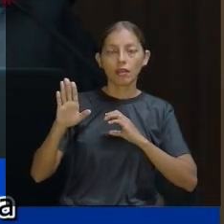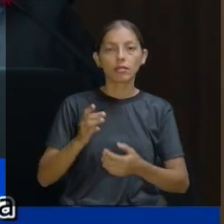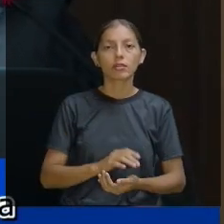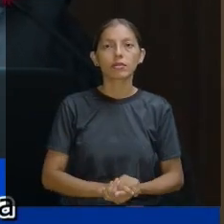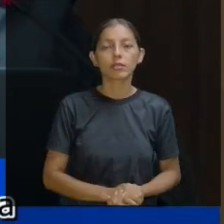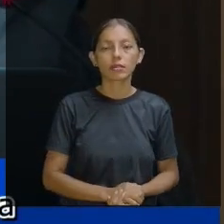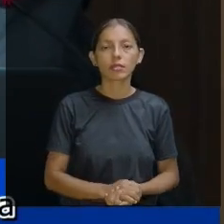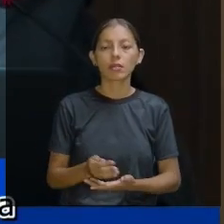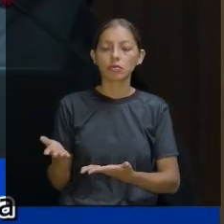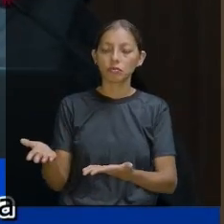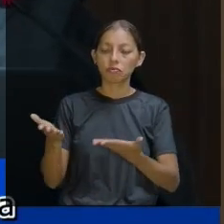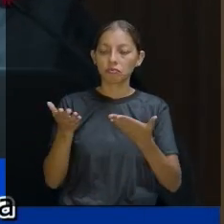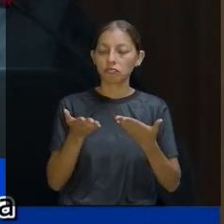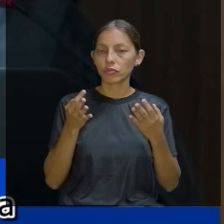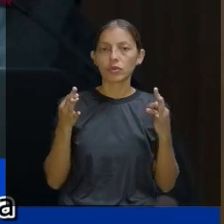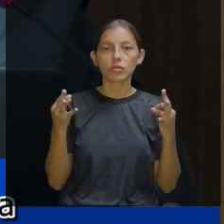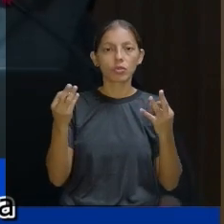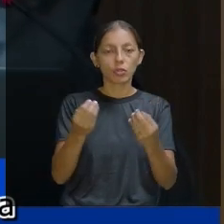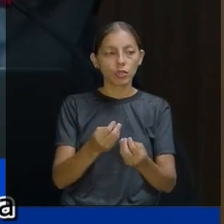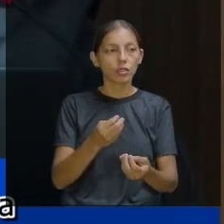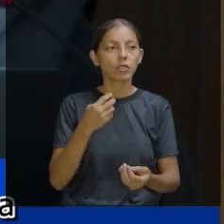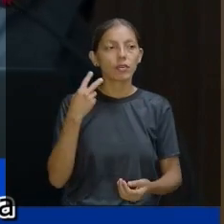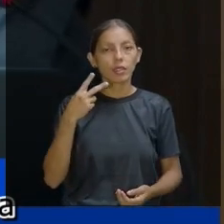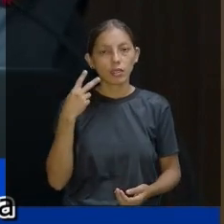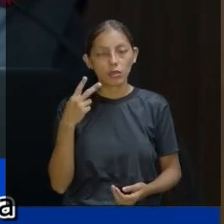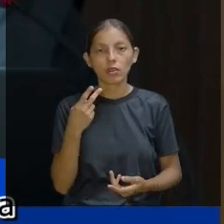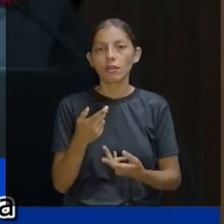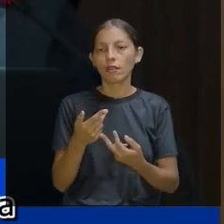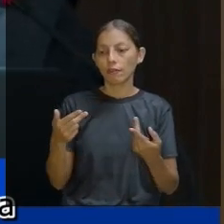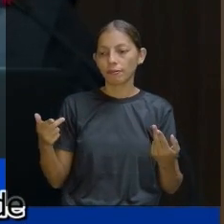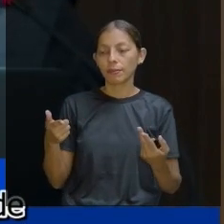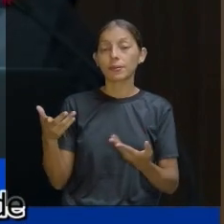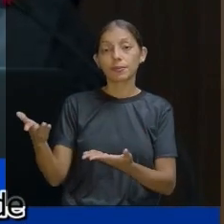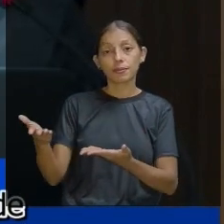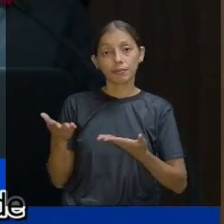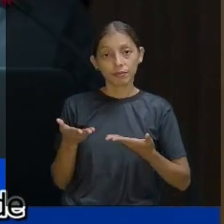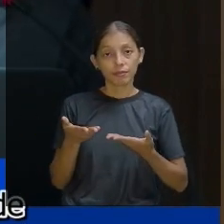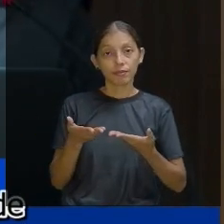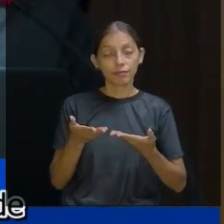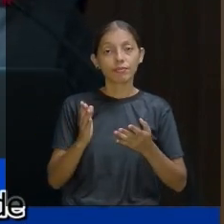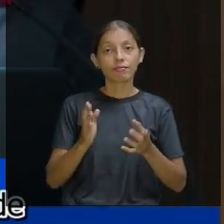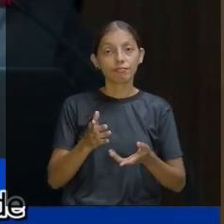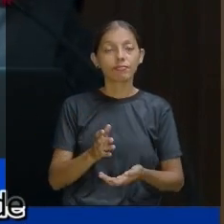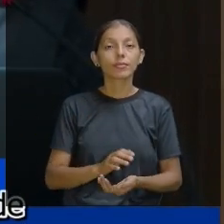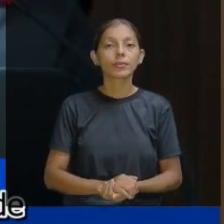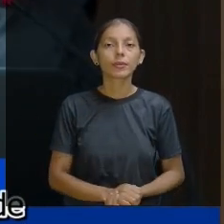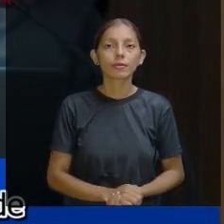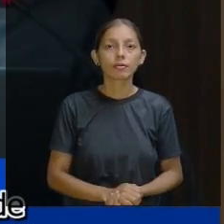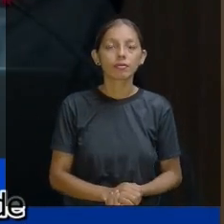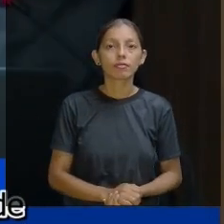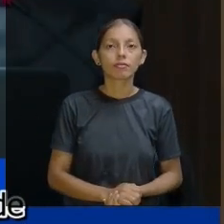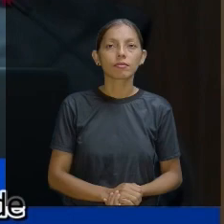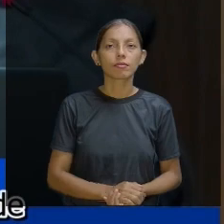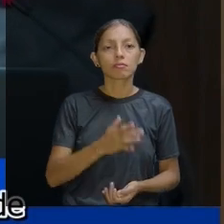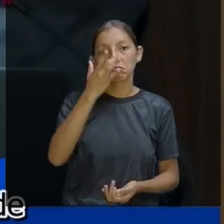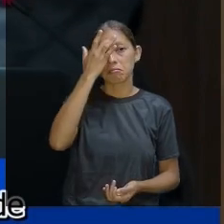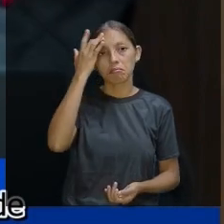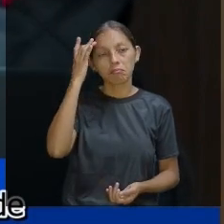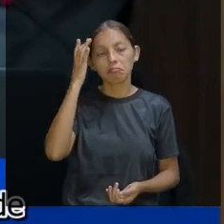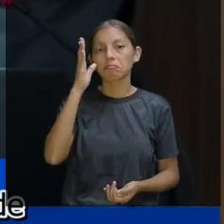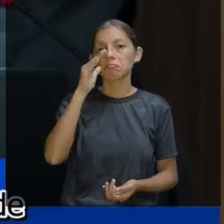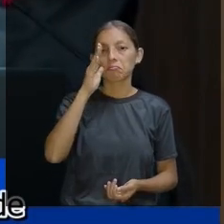congressistas, Câmara de Vereadores, enfim, todos foram convidados, e aos interessados em geral, firmar um